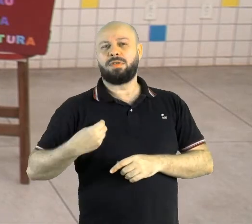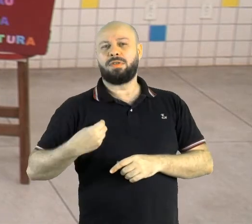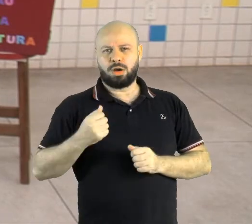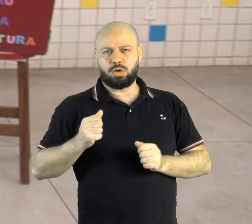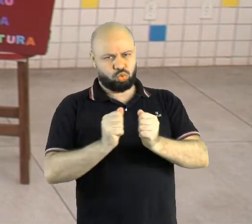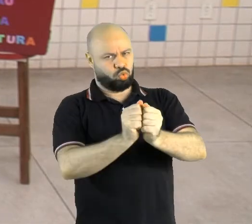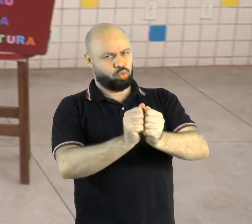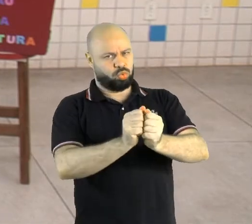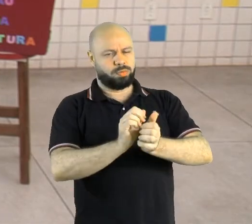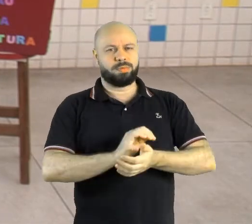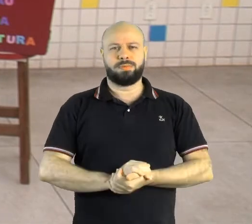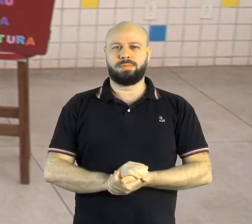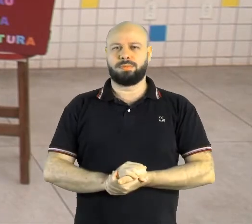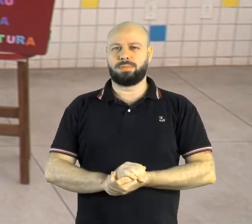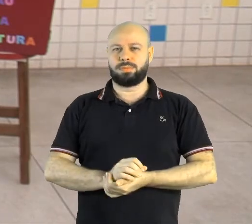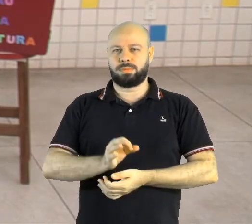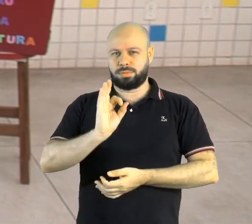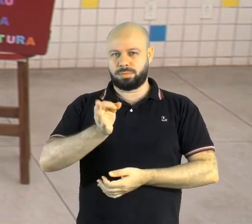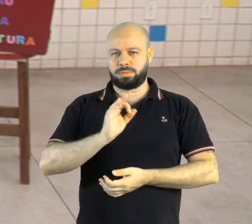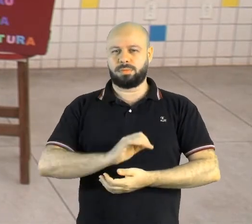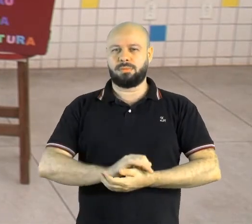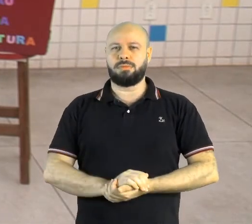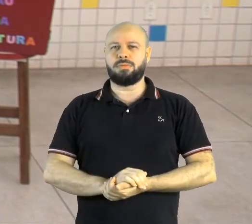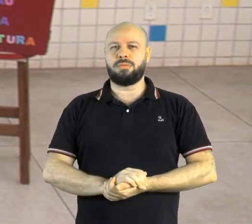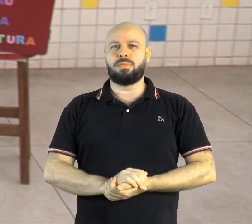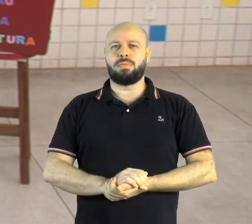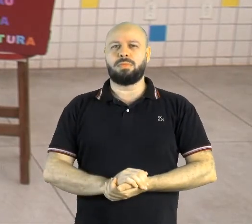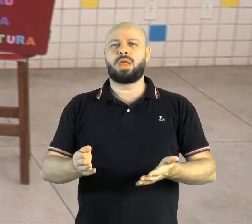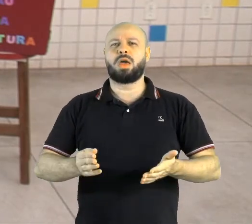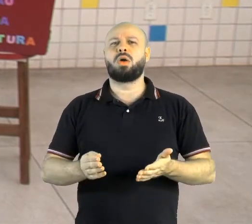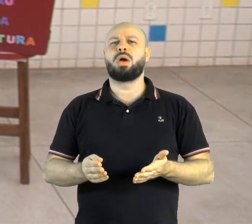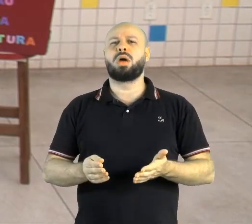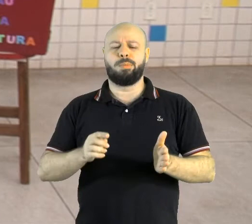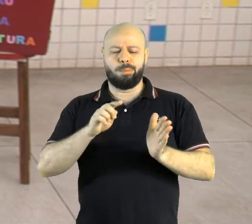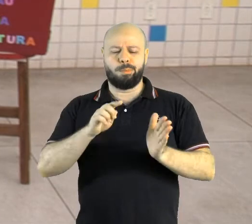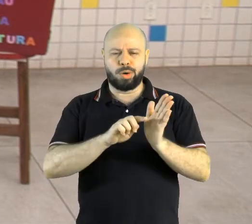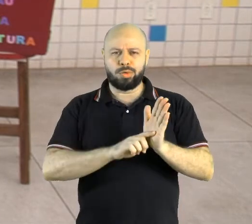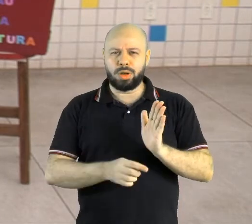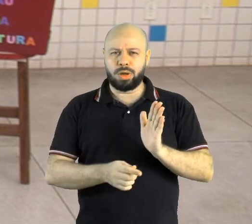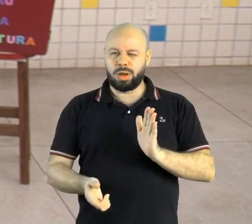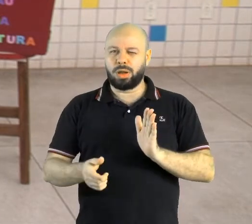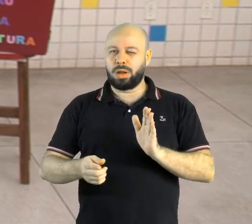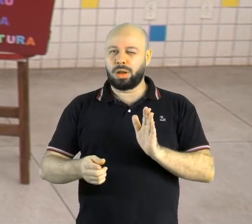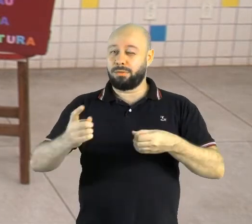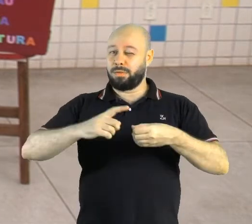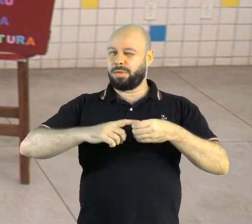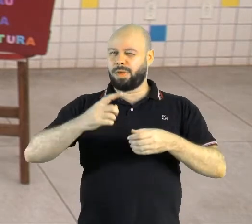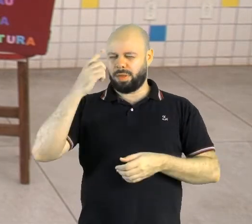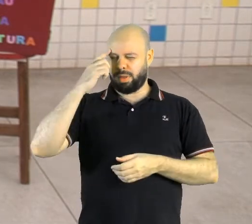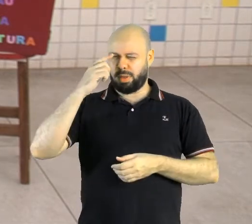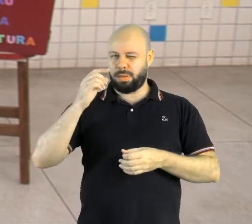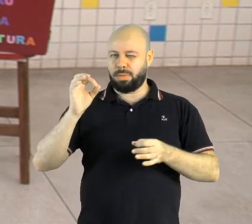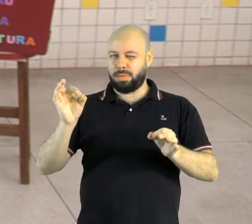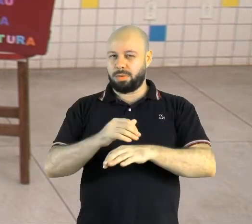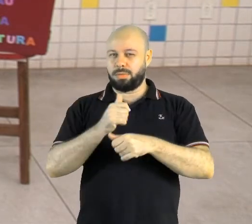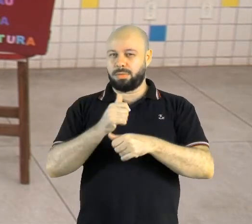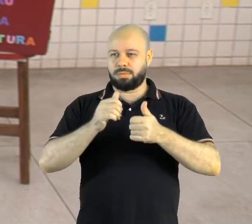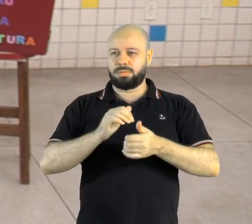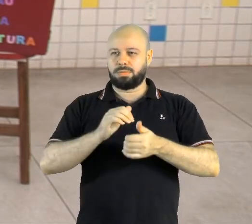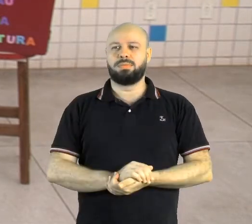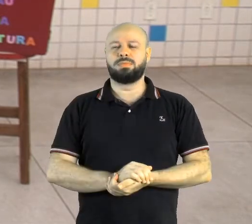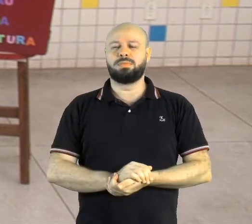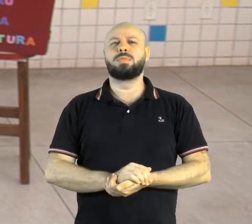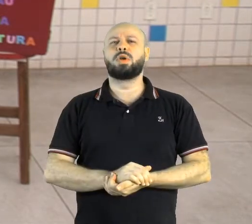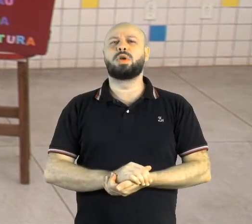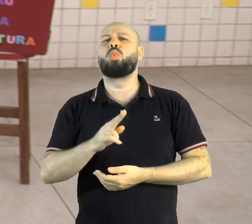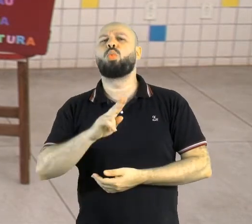história. Certo? E nós vamos voltar algumas perguntinhas do texto. Vamos lá, preparado? Qual era